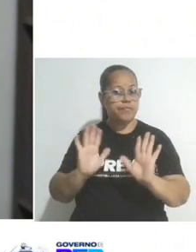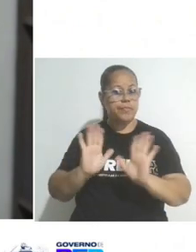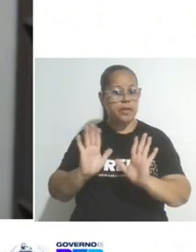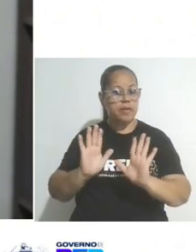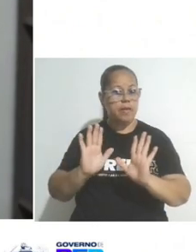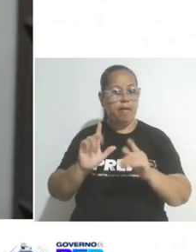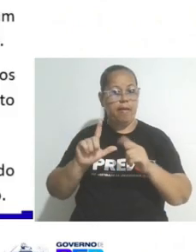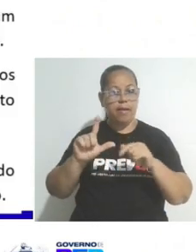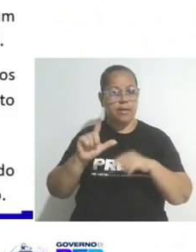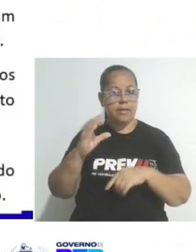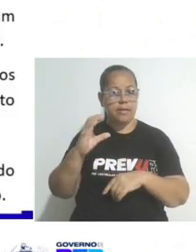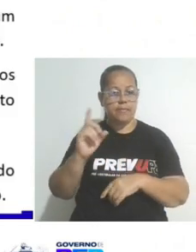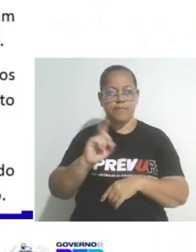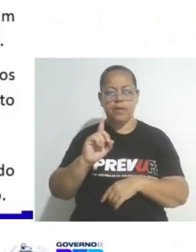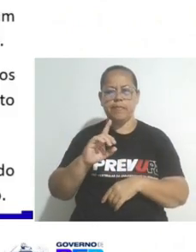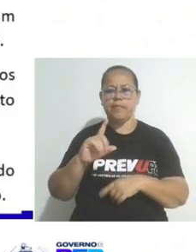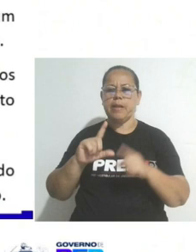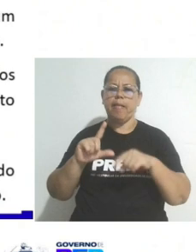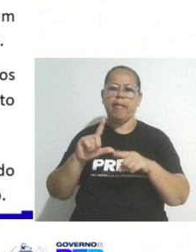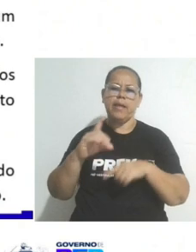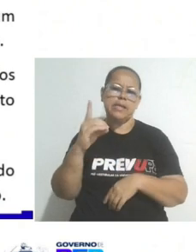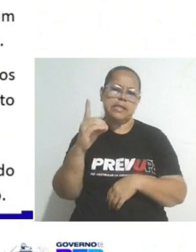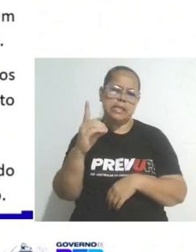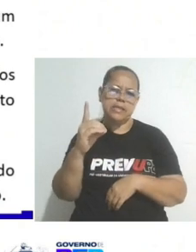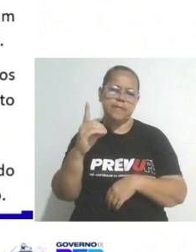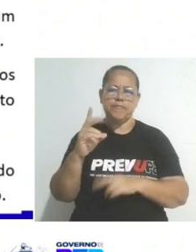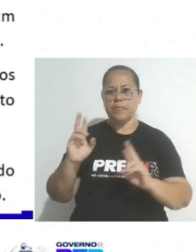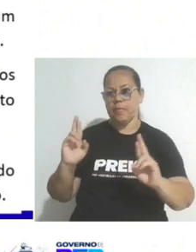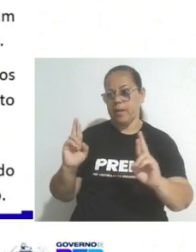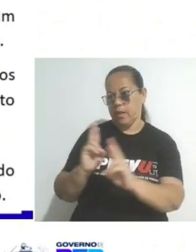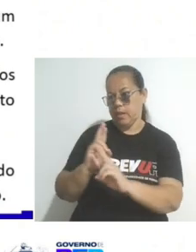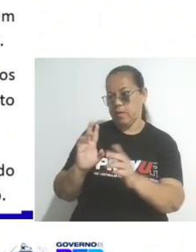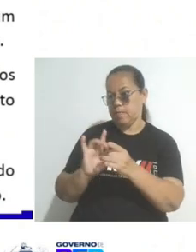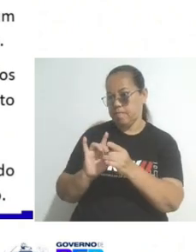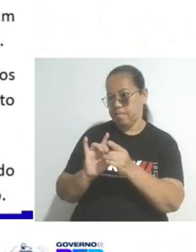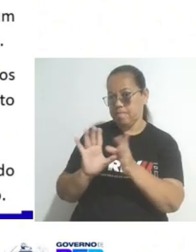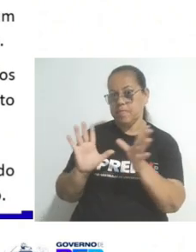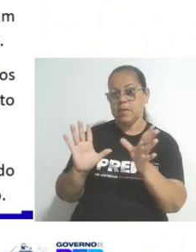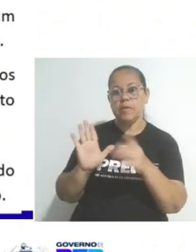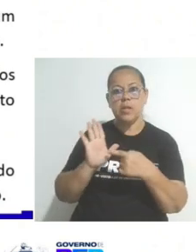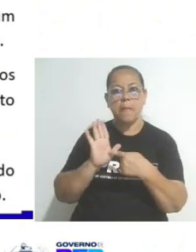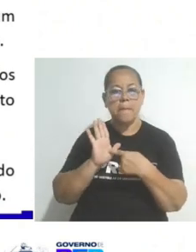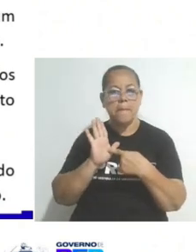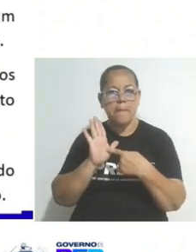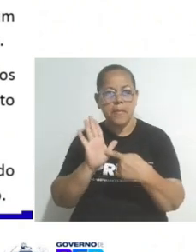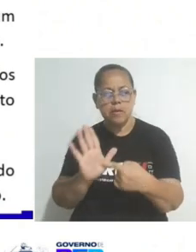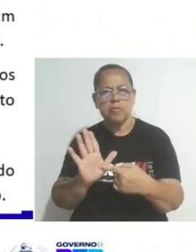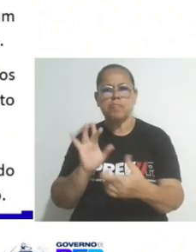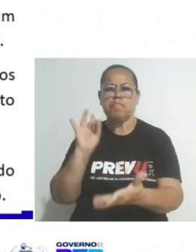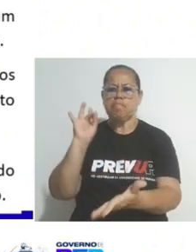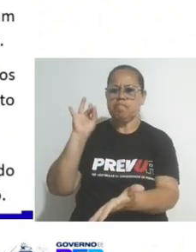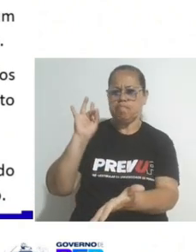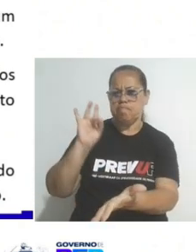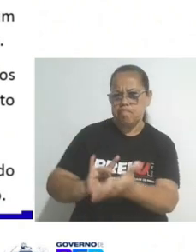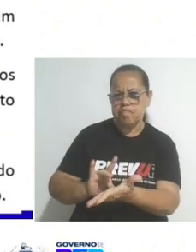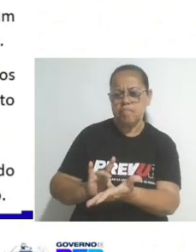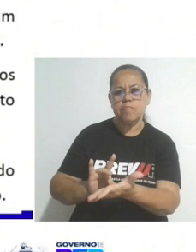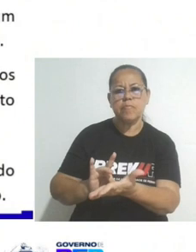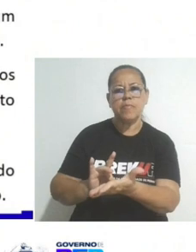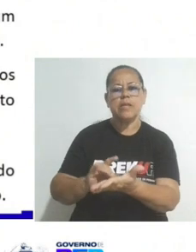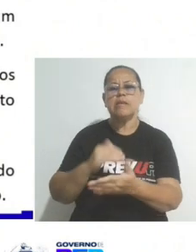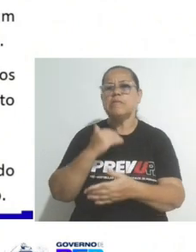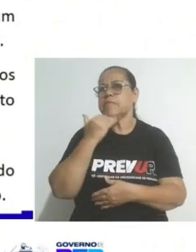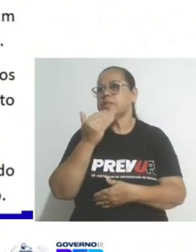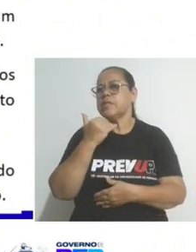não é a letra C letra D essas relações permitem evidenciar a nossa realidade sem